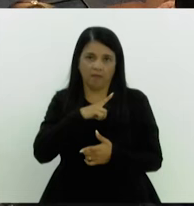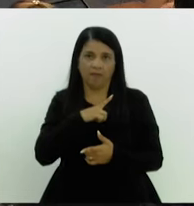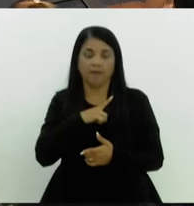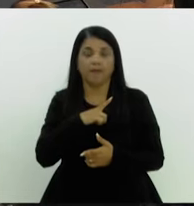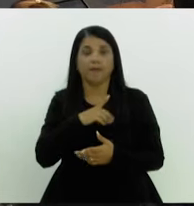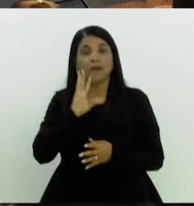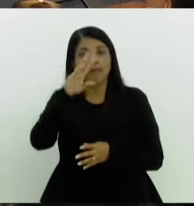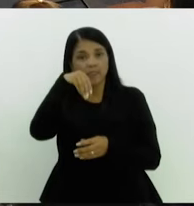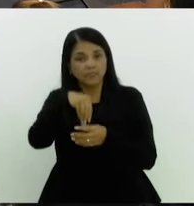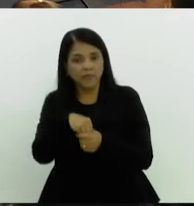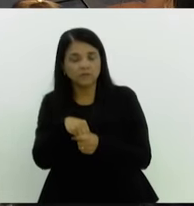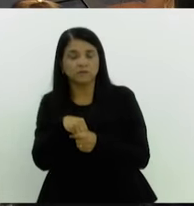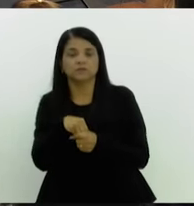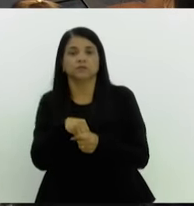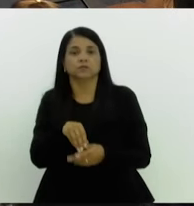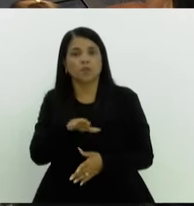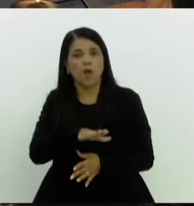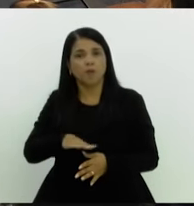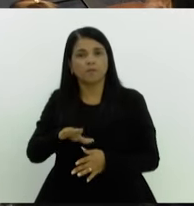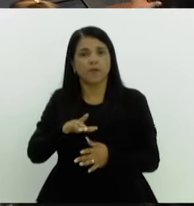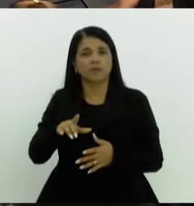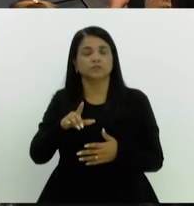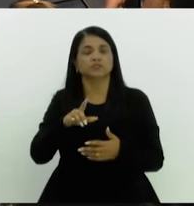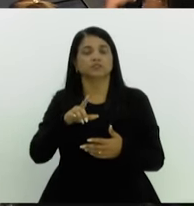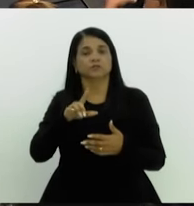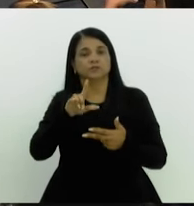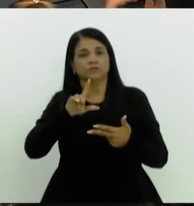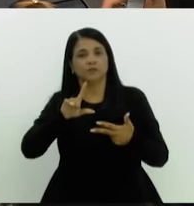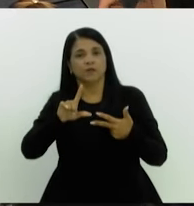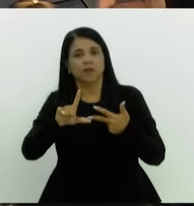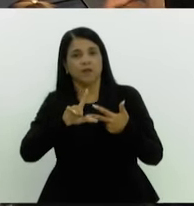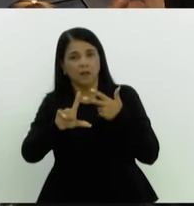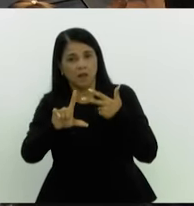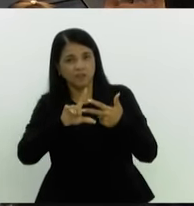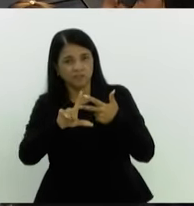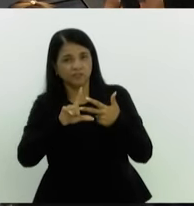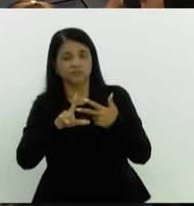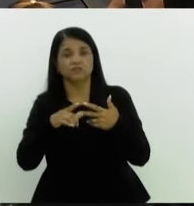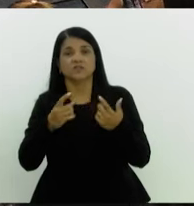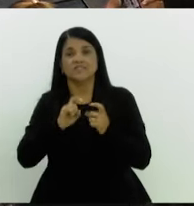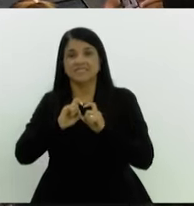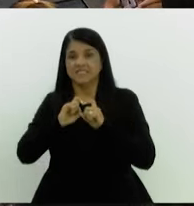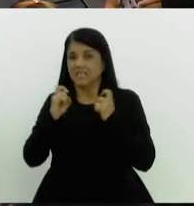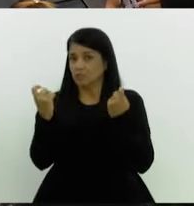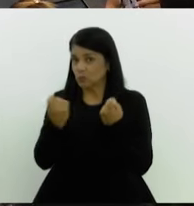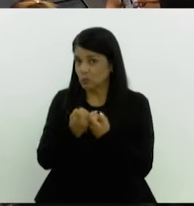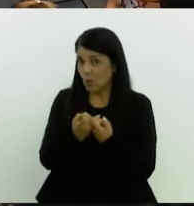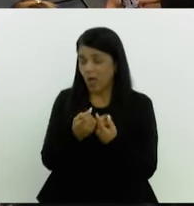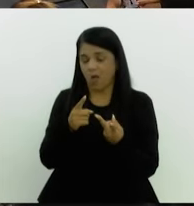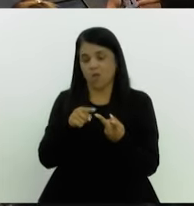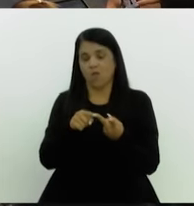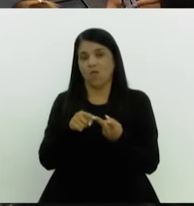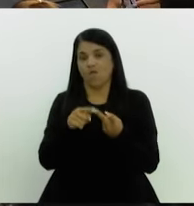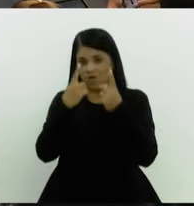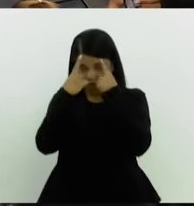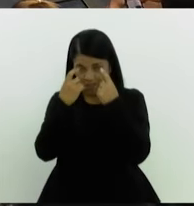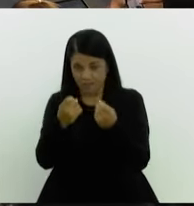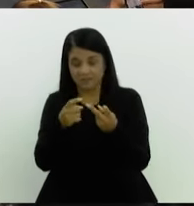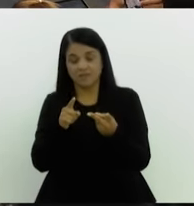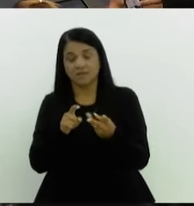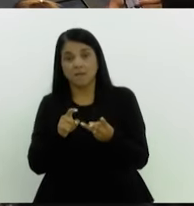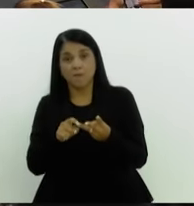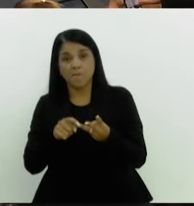dentro dos ambientes legislativos violências sexuais das violências Morais que a gente eh presencia eh todos os